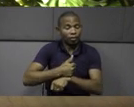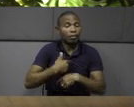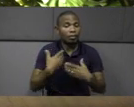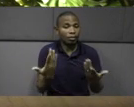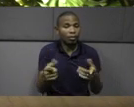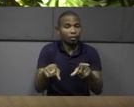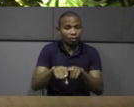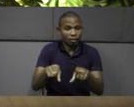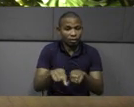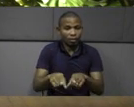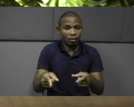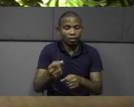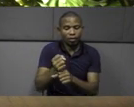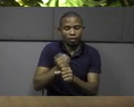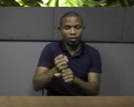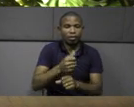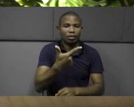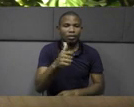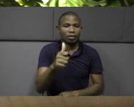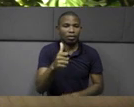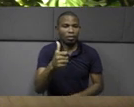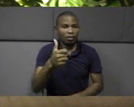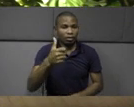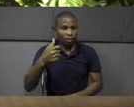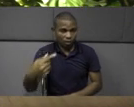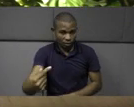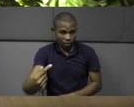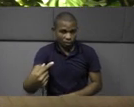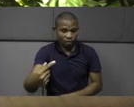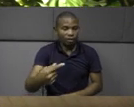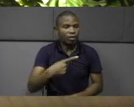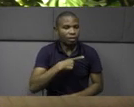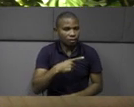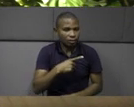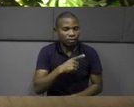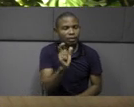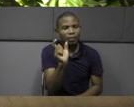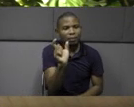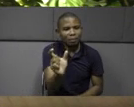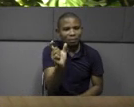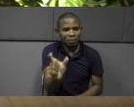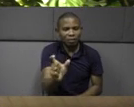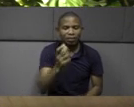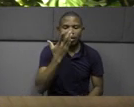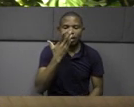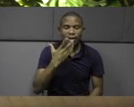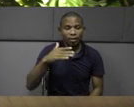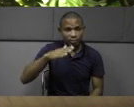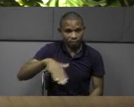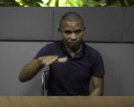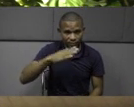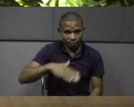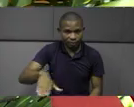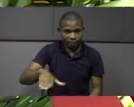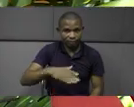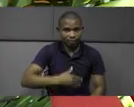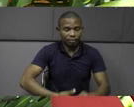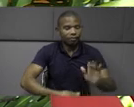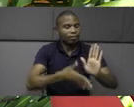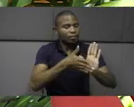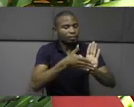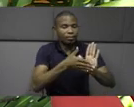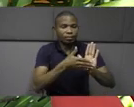2007 a gente tem a palavra é crianças sendo citado no planejamento num